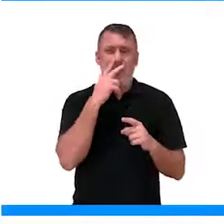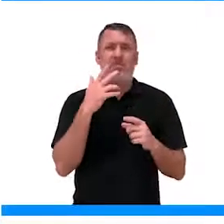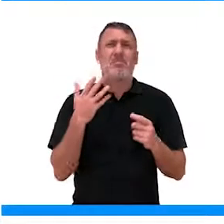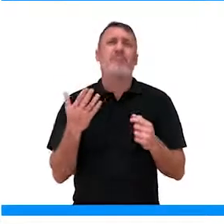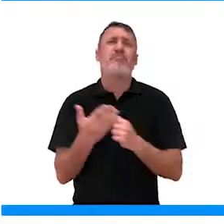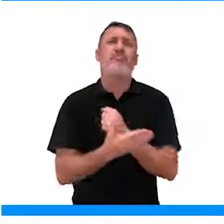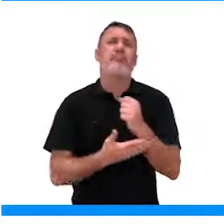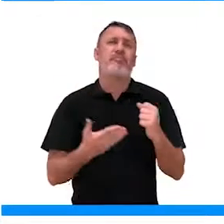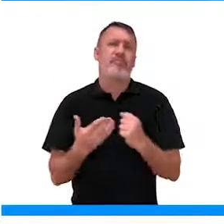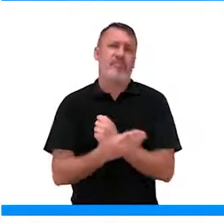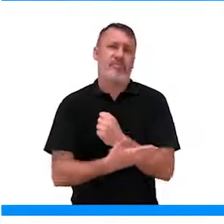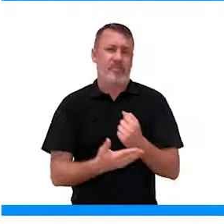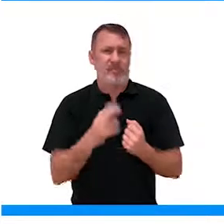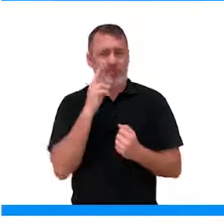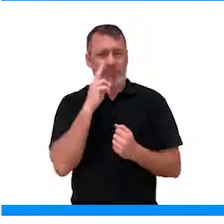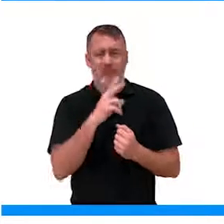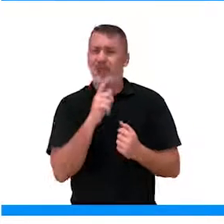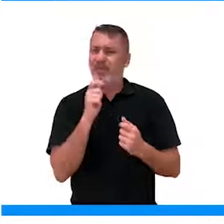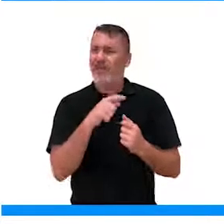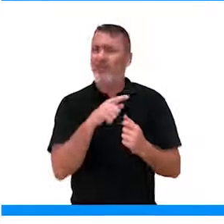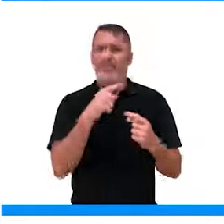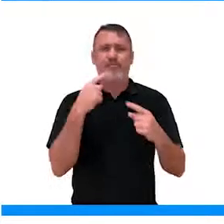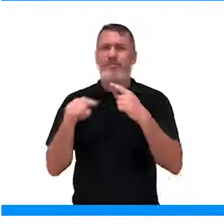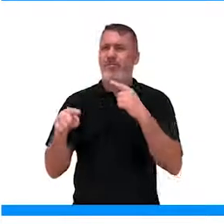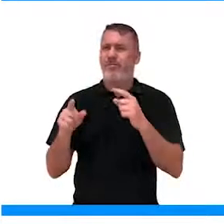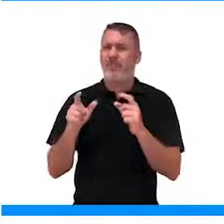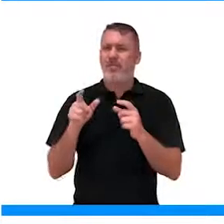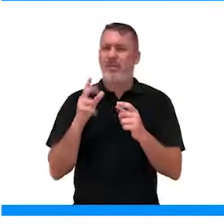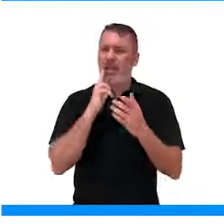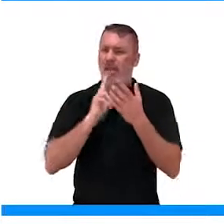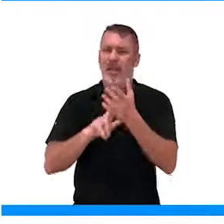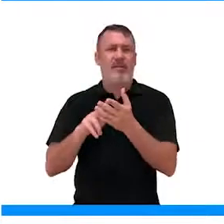muito superficiais, são muito...